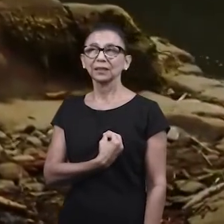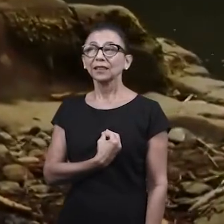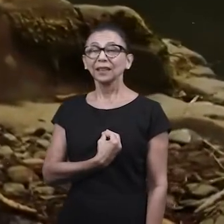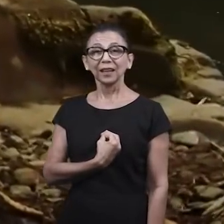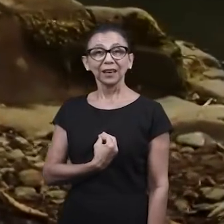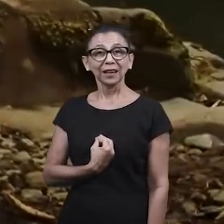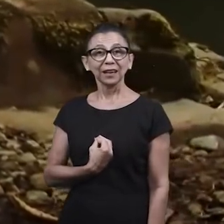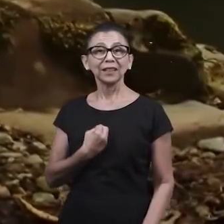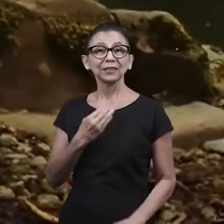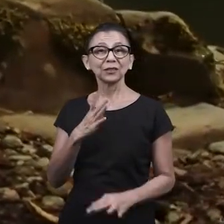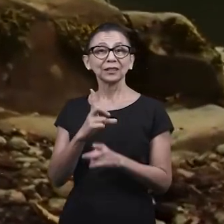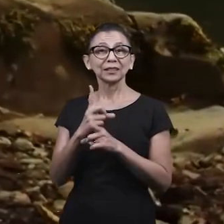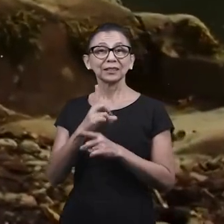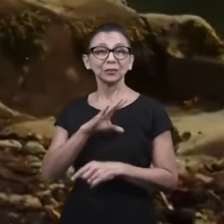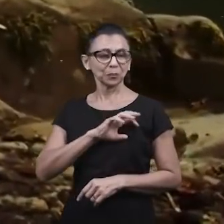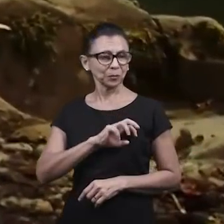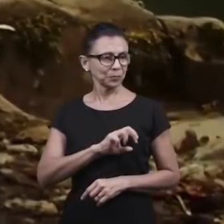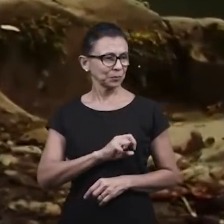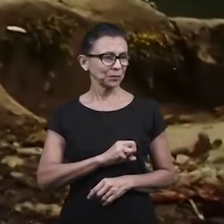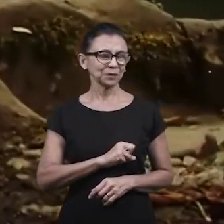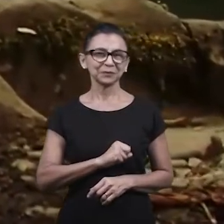amor que sara a